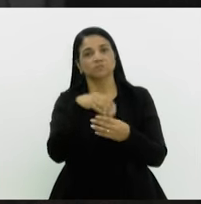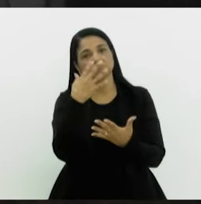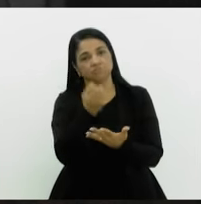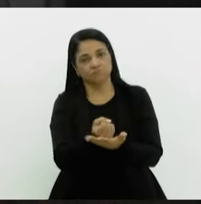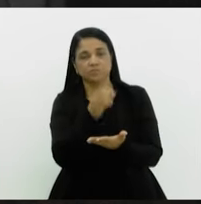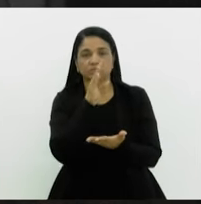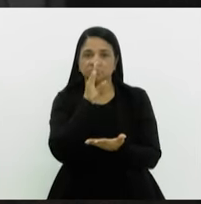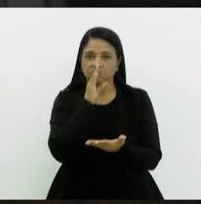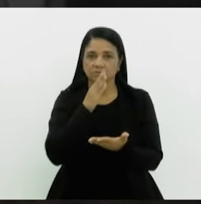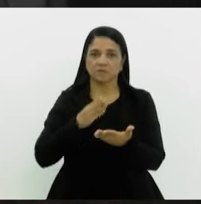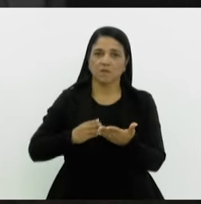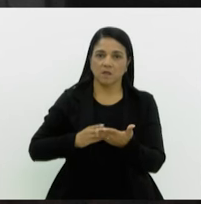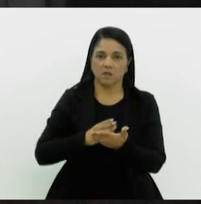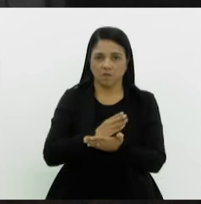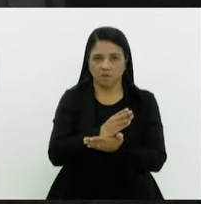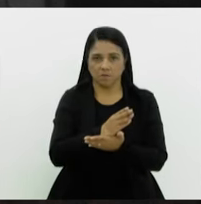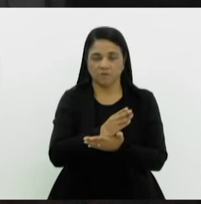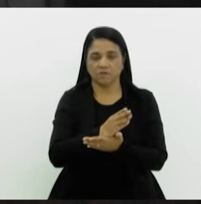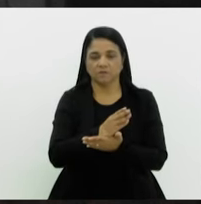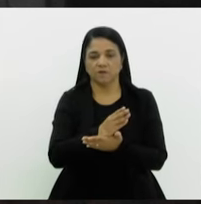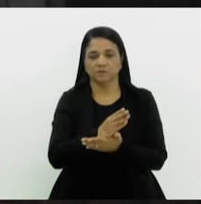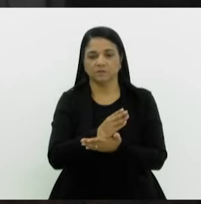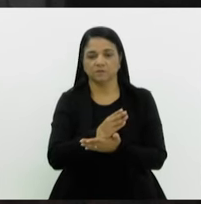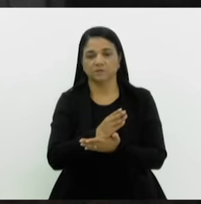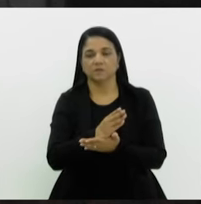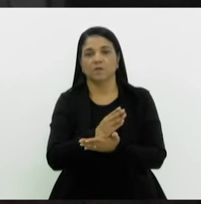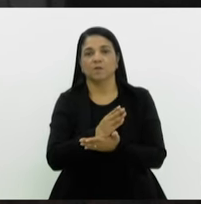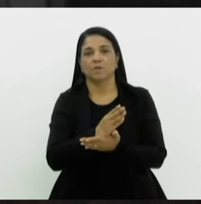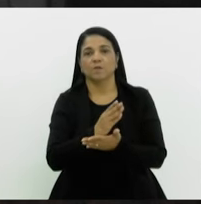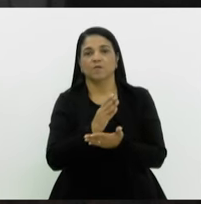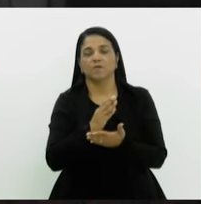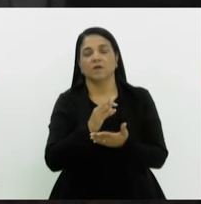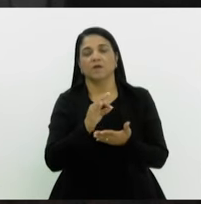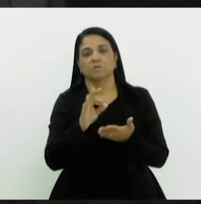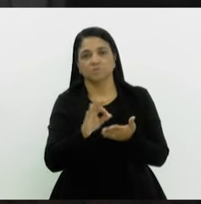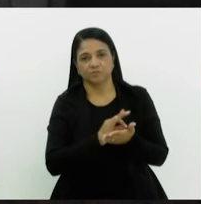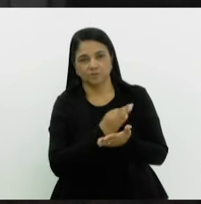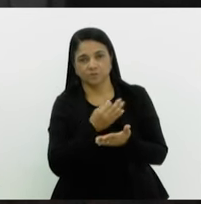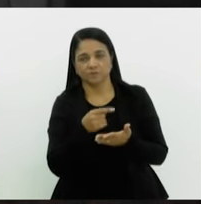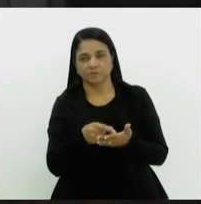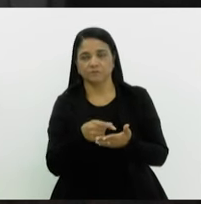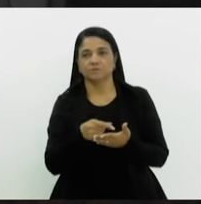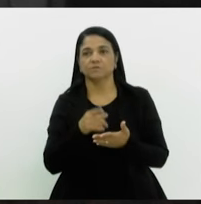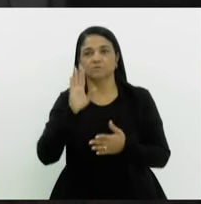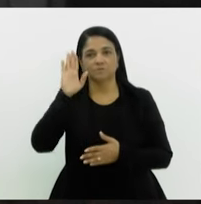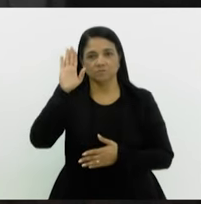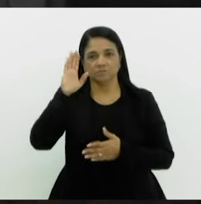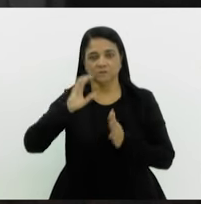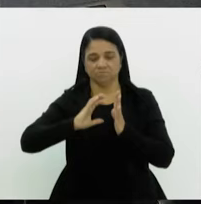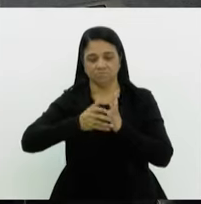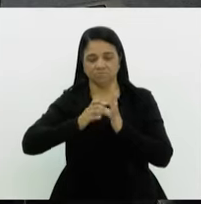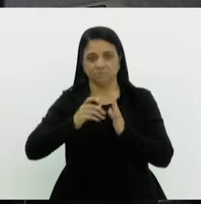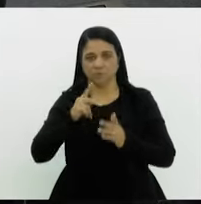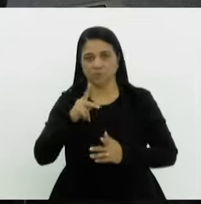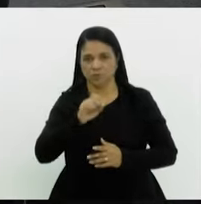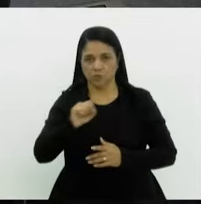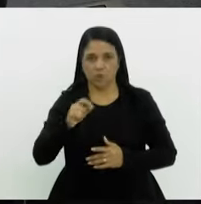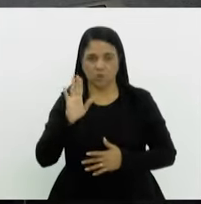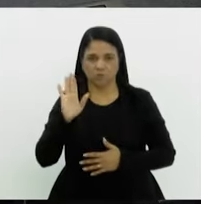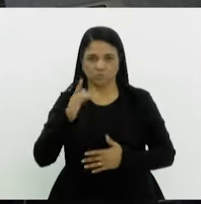que aprovam, permaneçam como estão. Aprovado, vai a promulgação. Abstenção à bancada do pessoal, presidente.